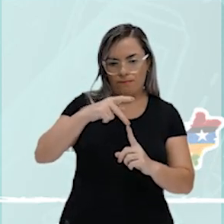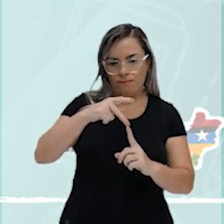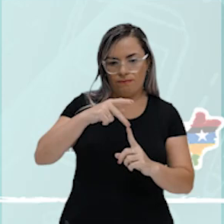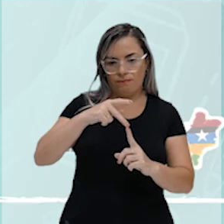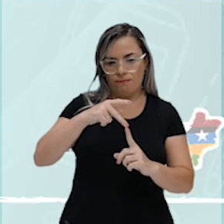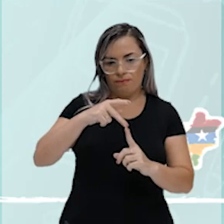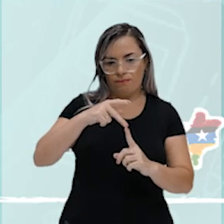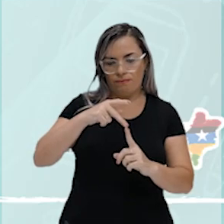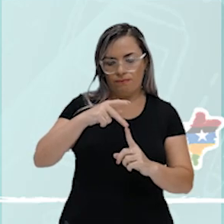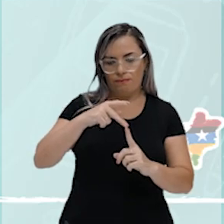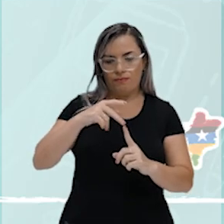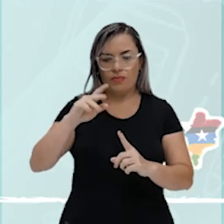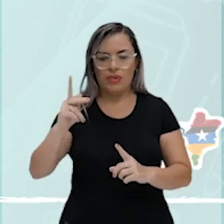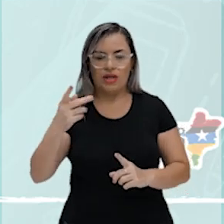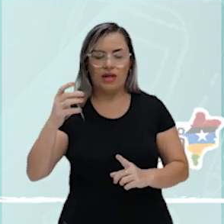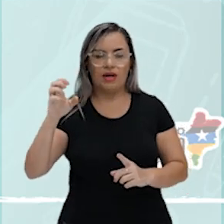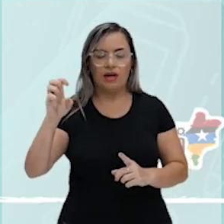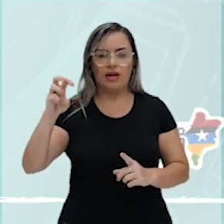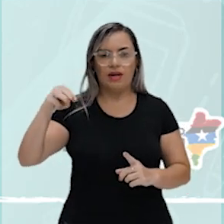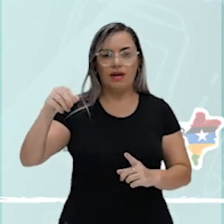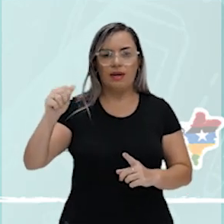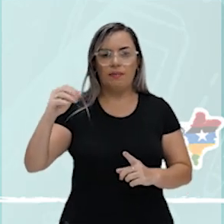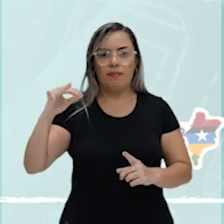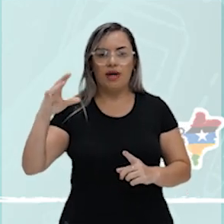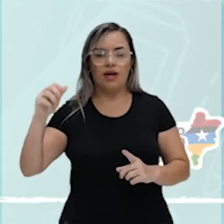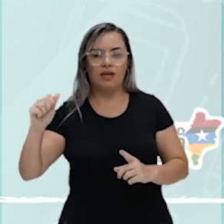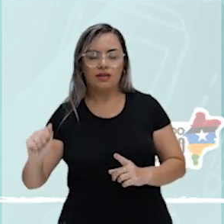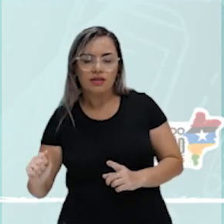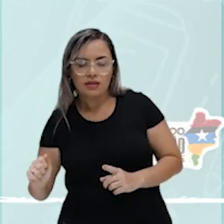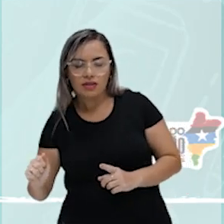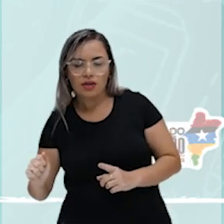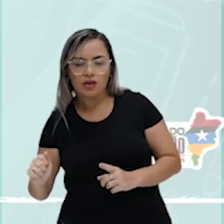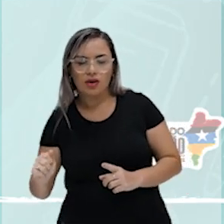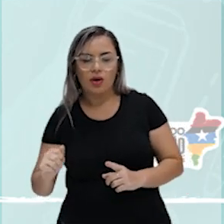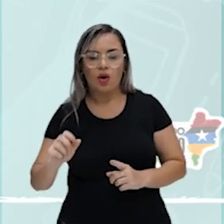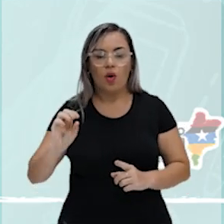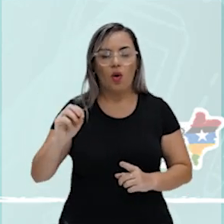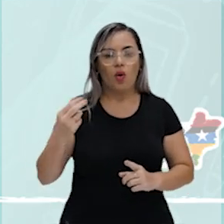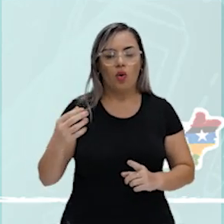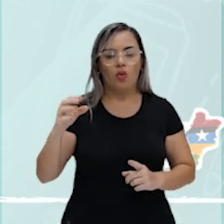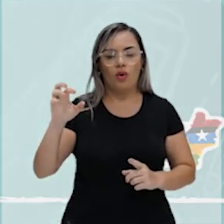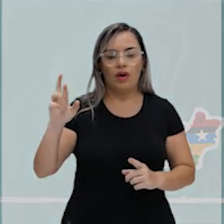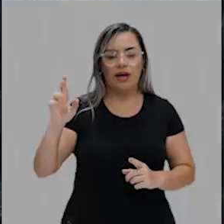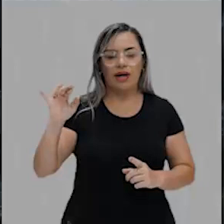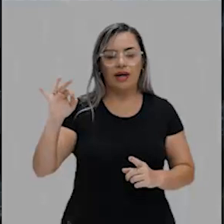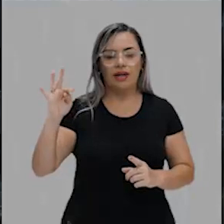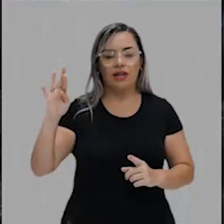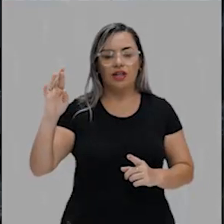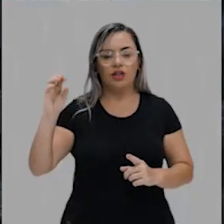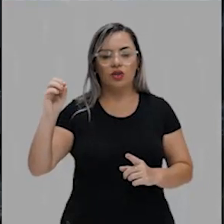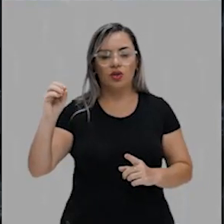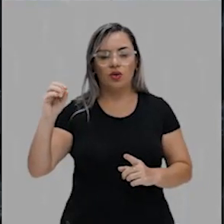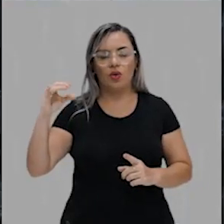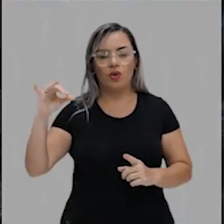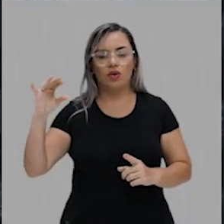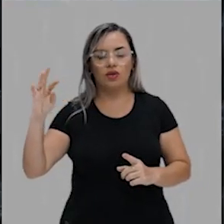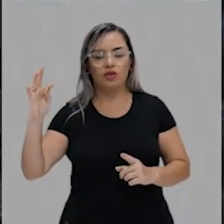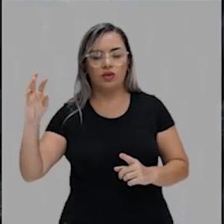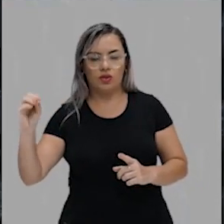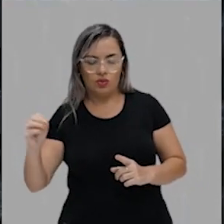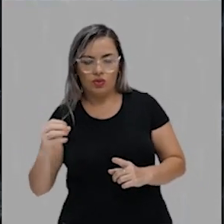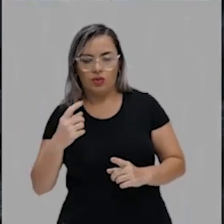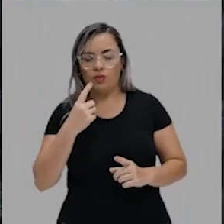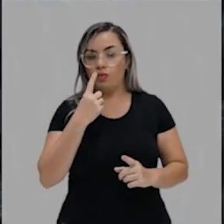vermelho, hemácia ou eritrócito. Então, essa célulazinha vermelha, ela tem um pigmento